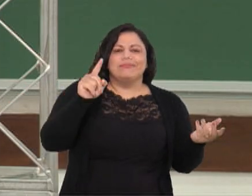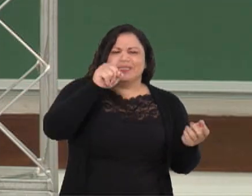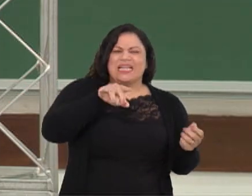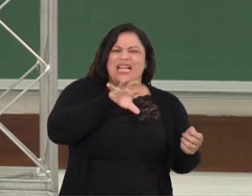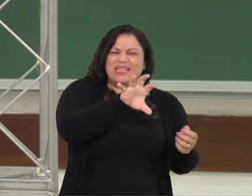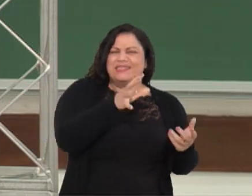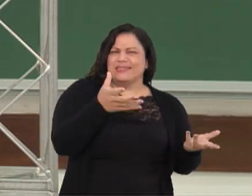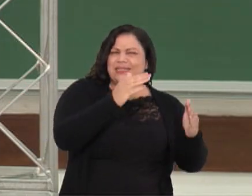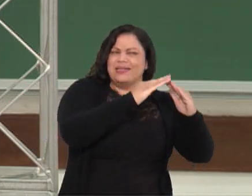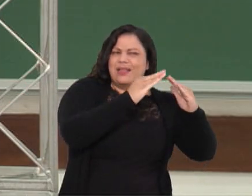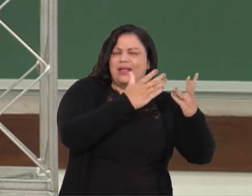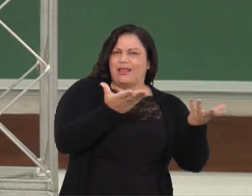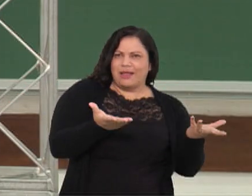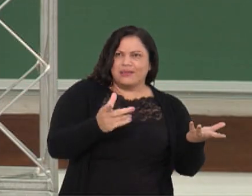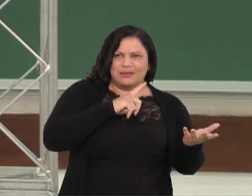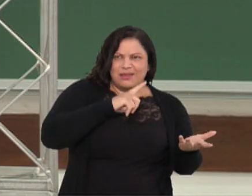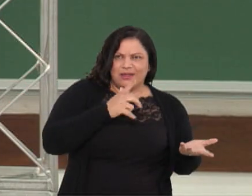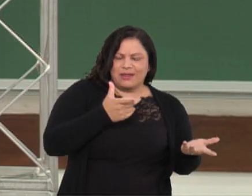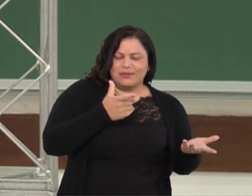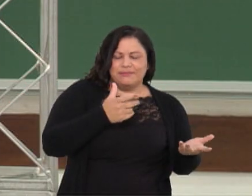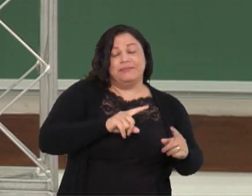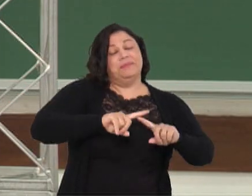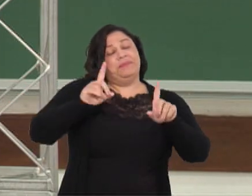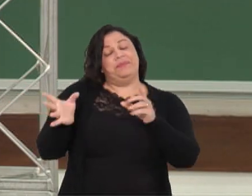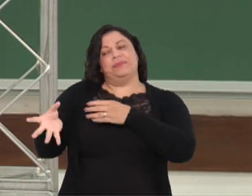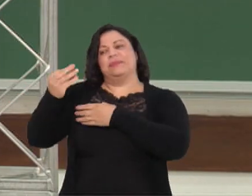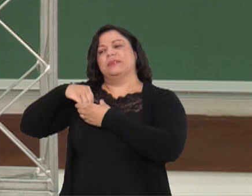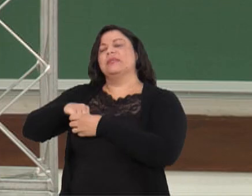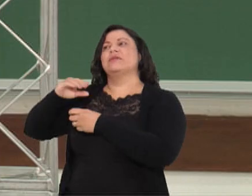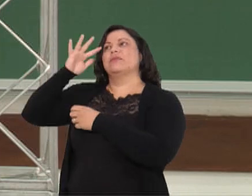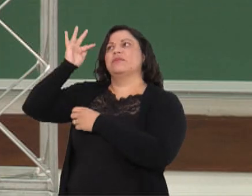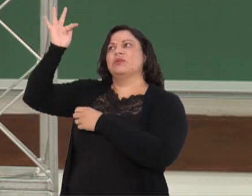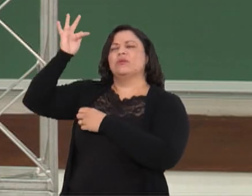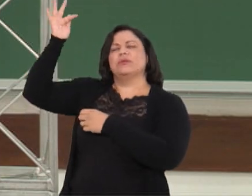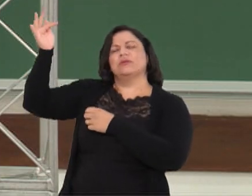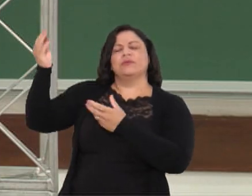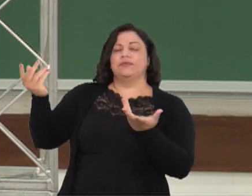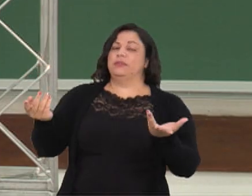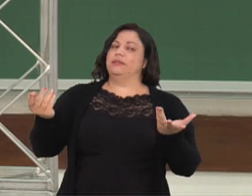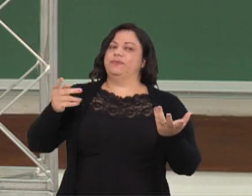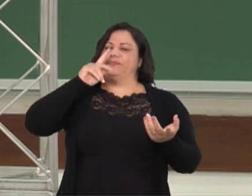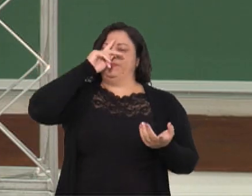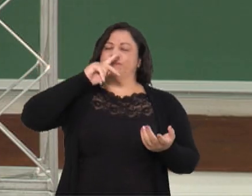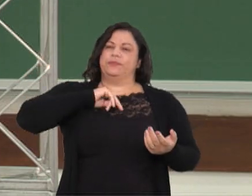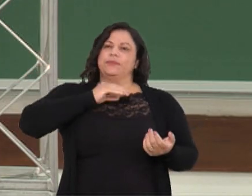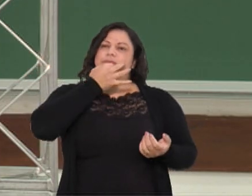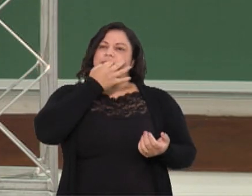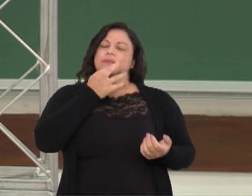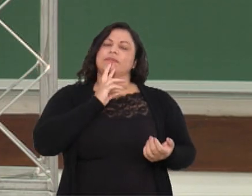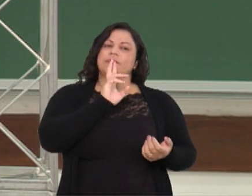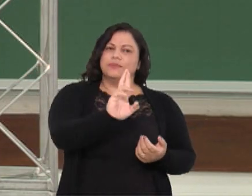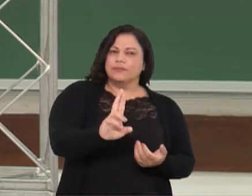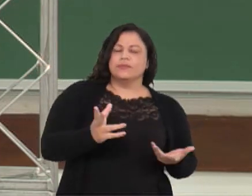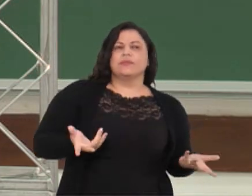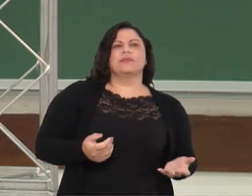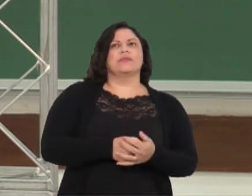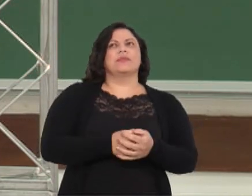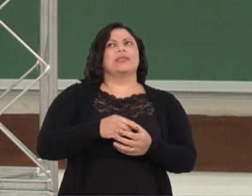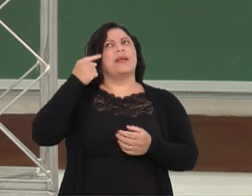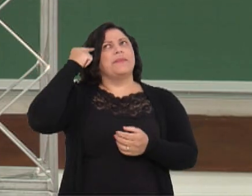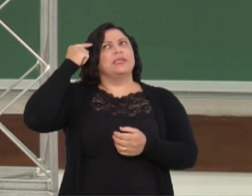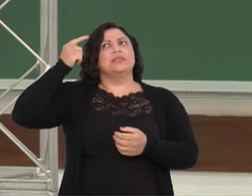não significando, é claro, que qualquer resposta vai estar certa. Mas pensa você ali numa outra propaganda que,